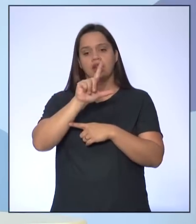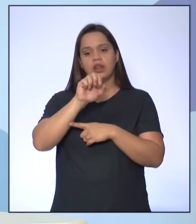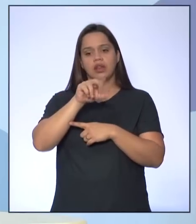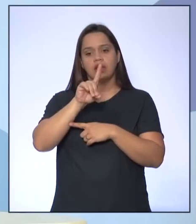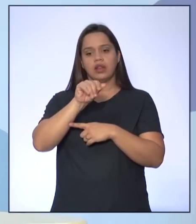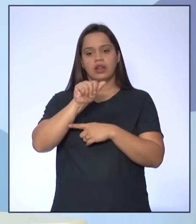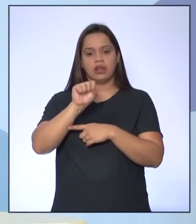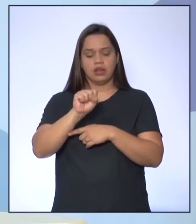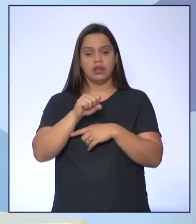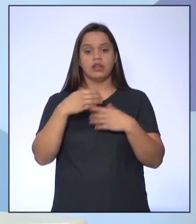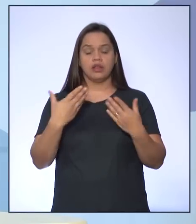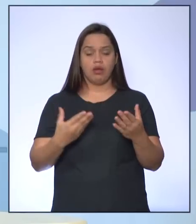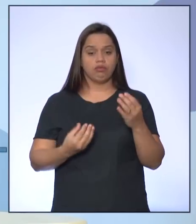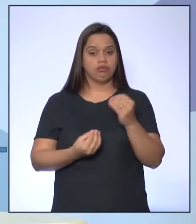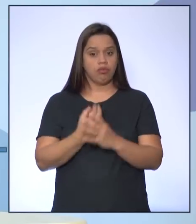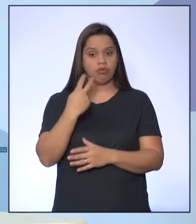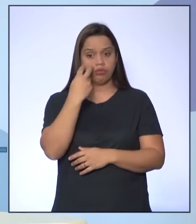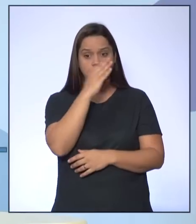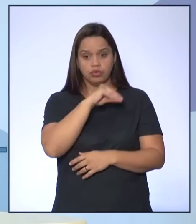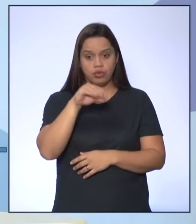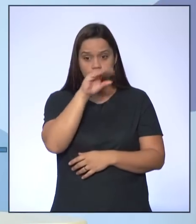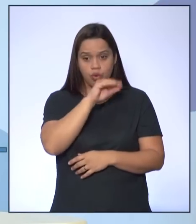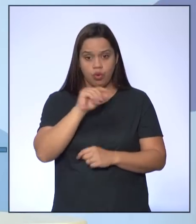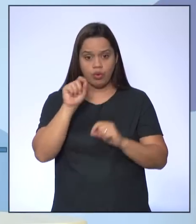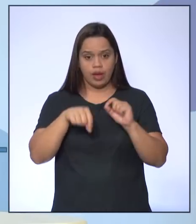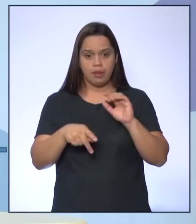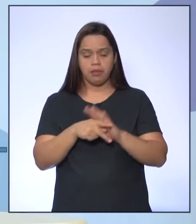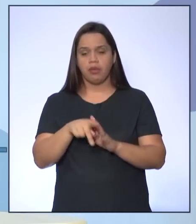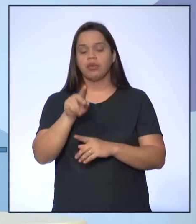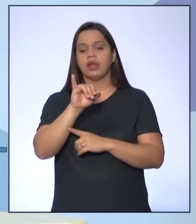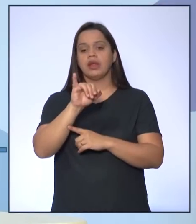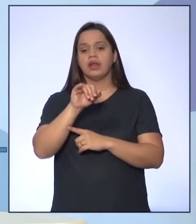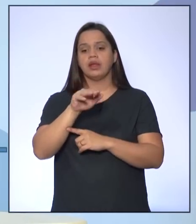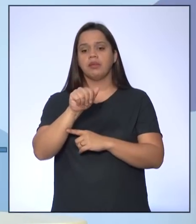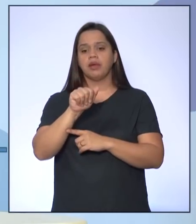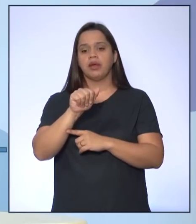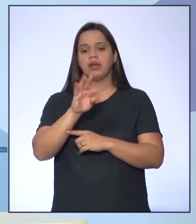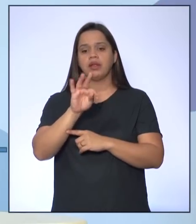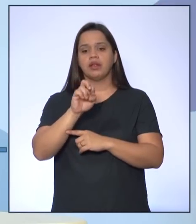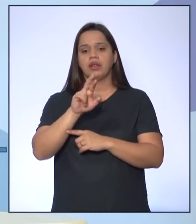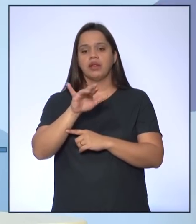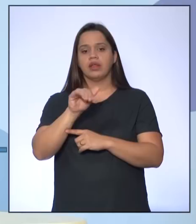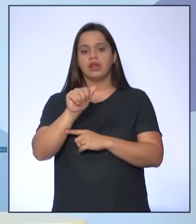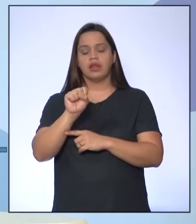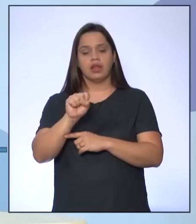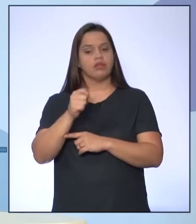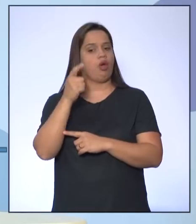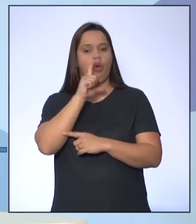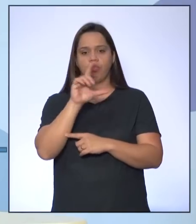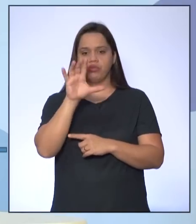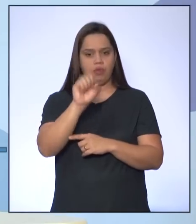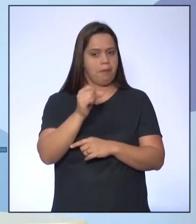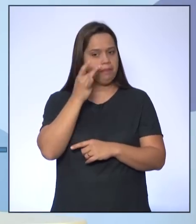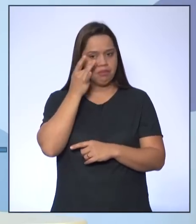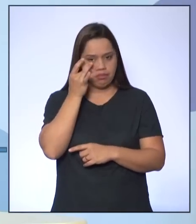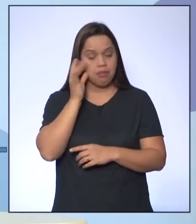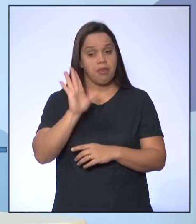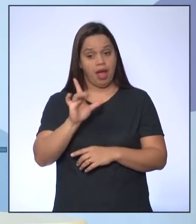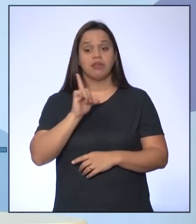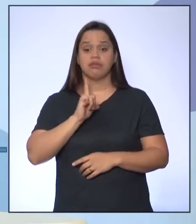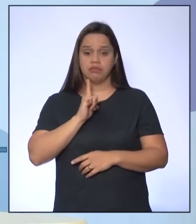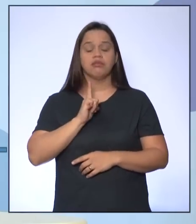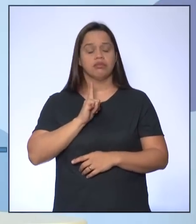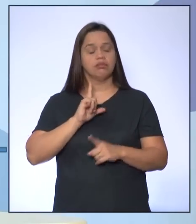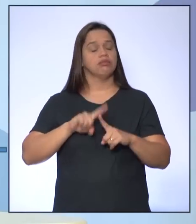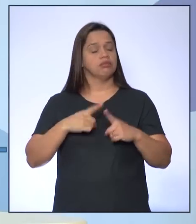orais, elas estão inseridas nesse grupo de fontes imateriais. São fontes que não são concretas, mas elas existem, elas fazem